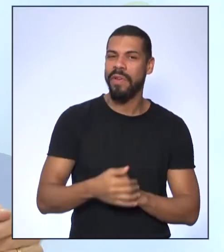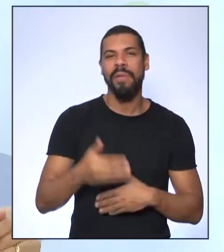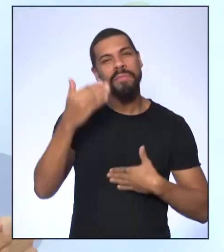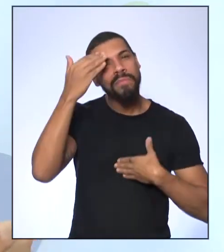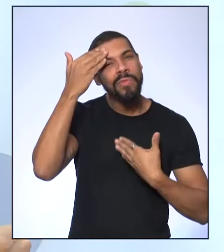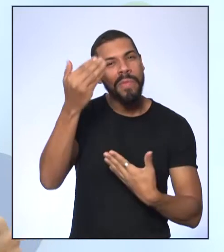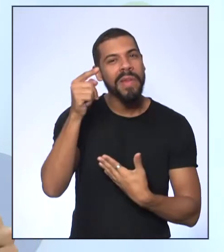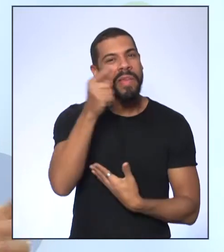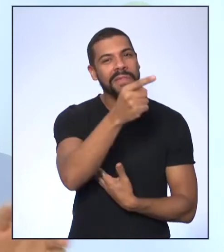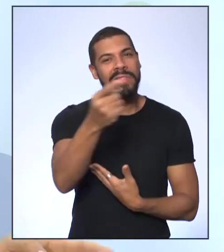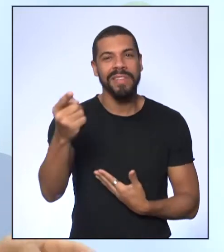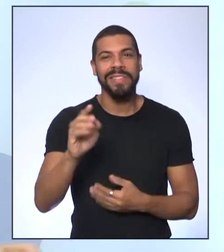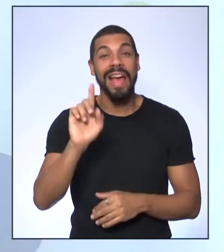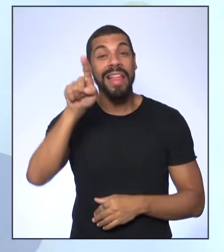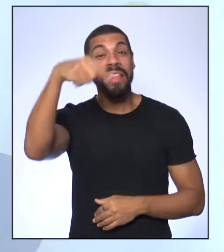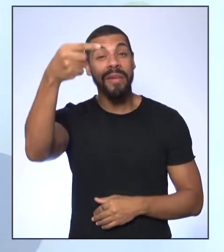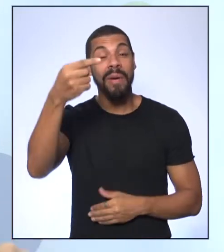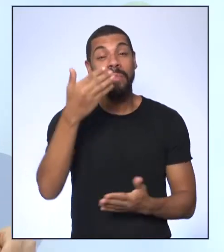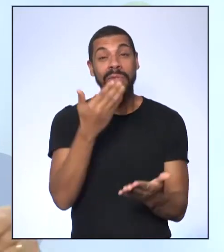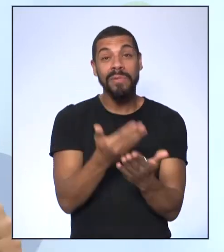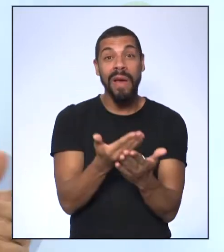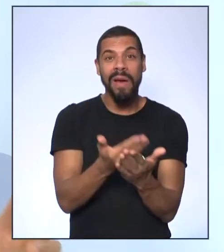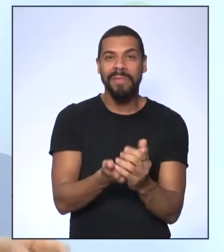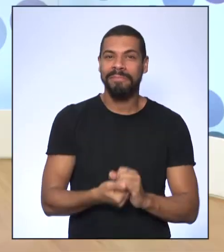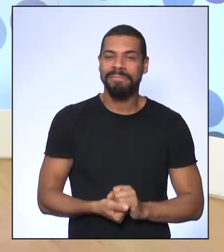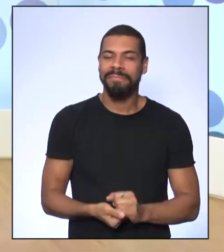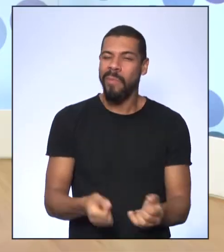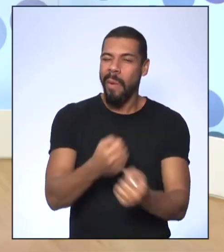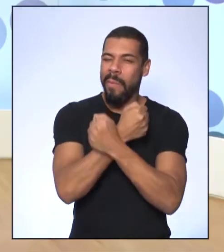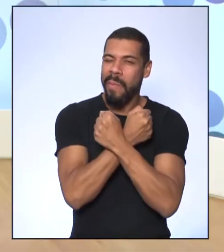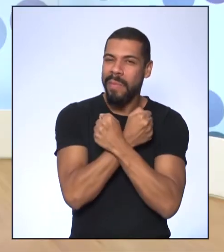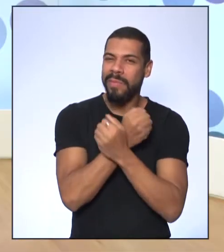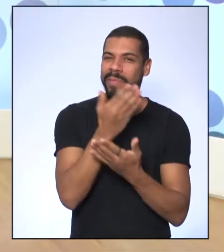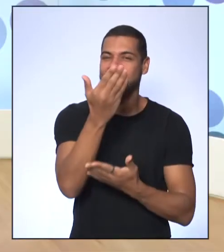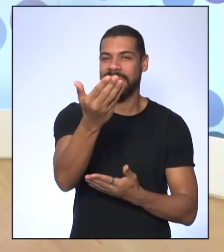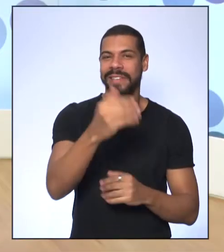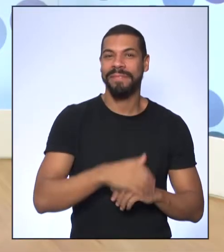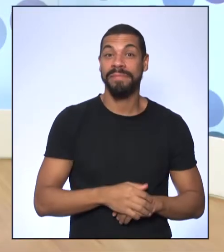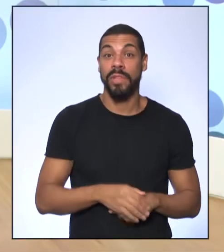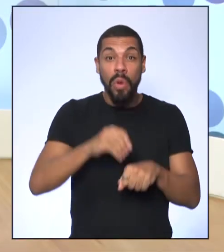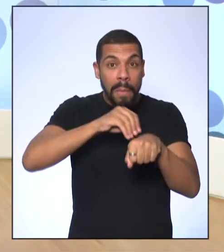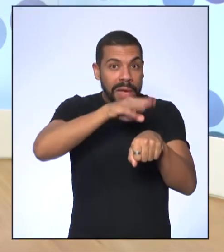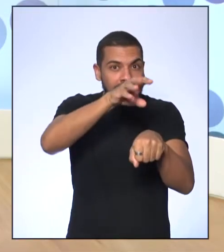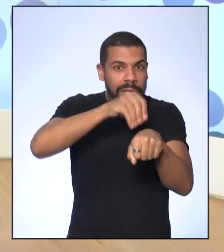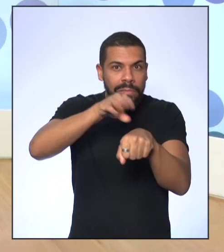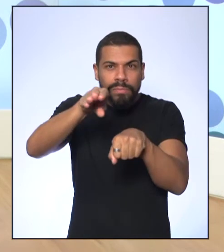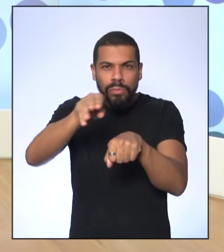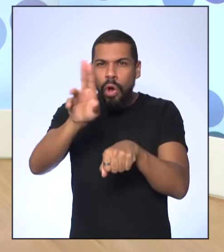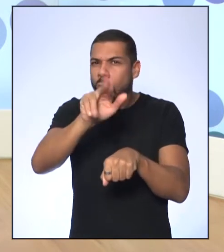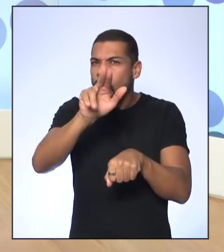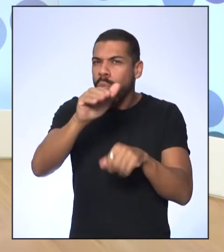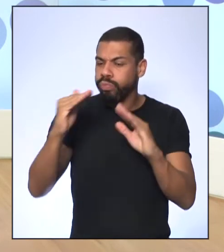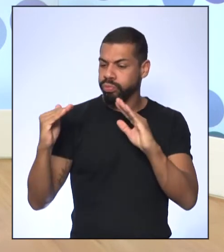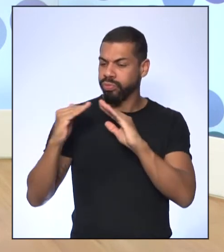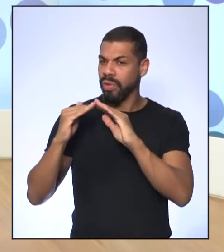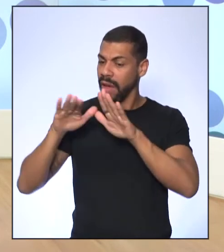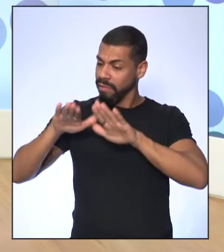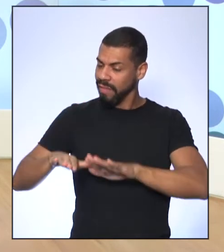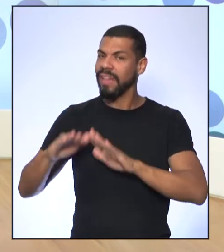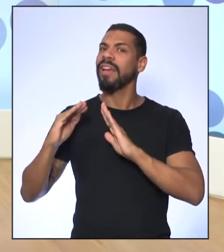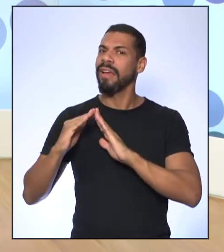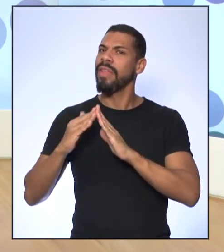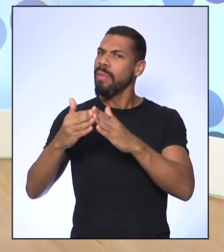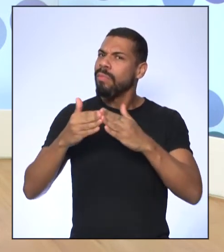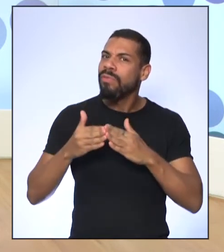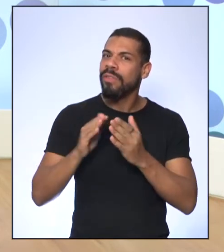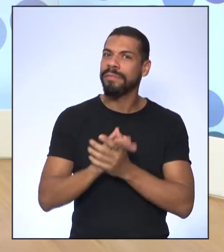obrigado a vocês, até uma próxima aula, e um abraço profundo para vocês. E uma dica, não saiam de casa, por favor, fiquem em